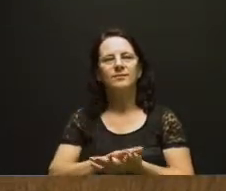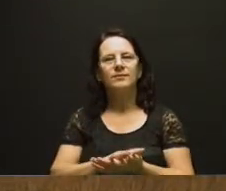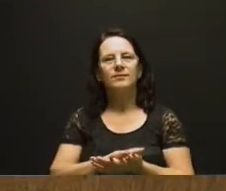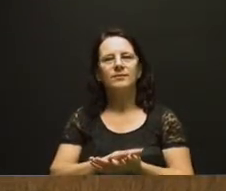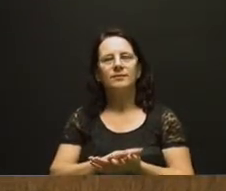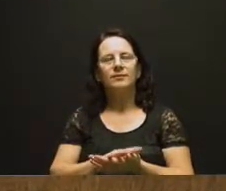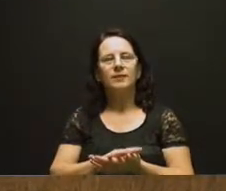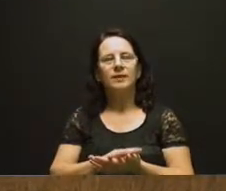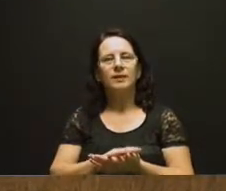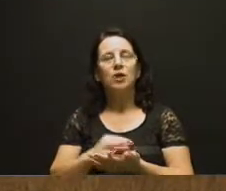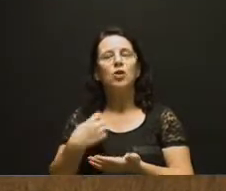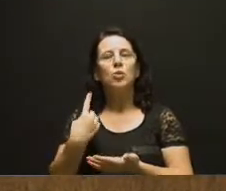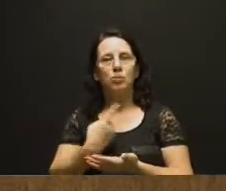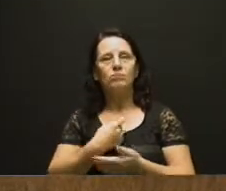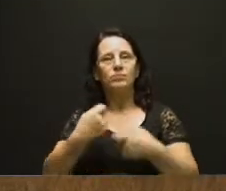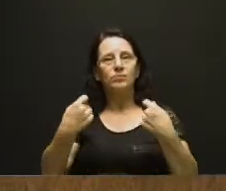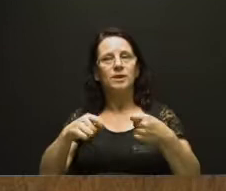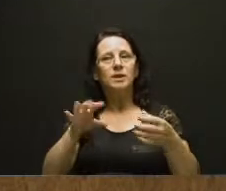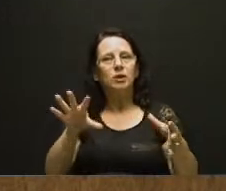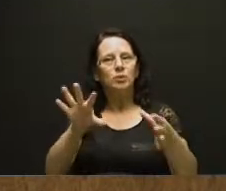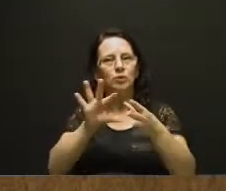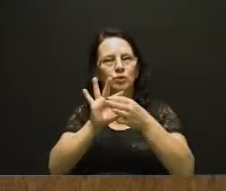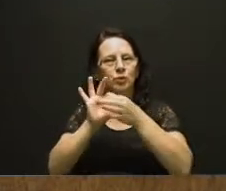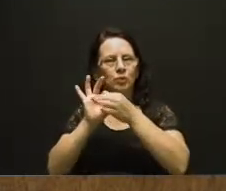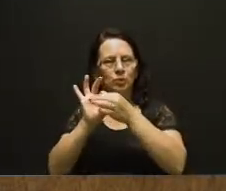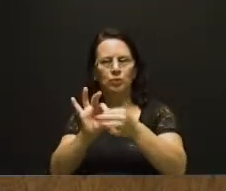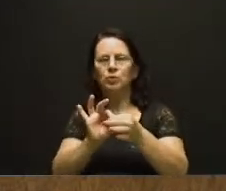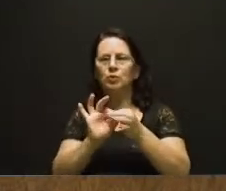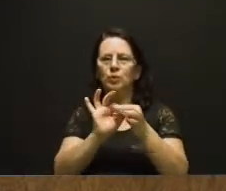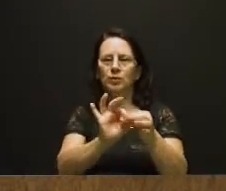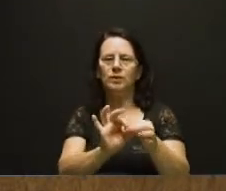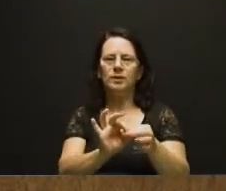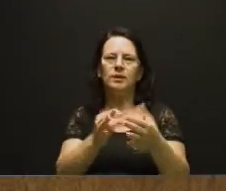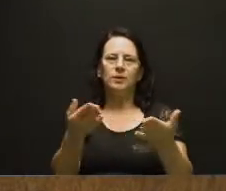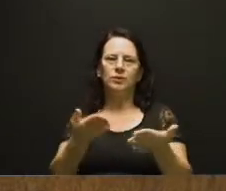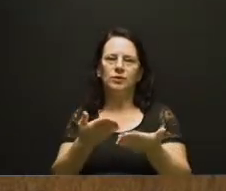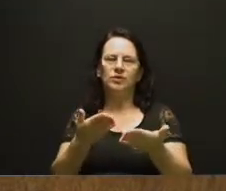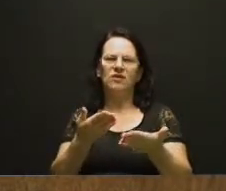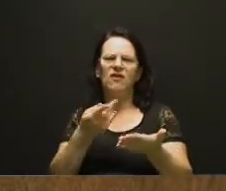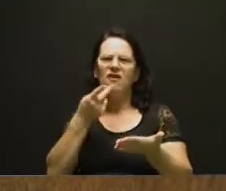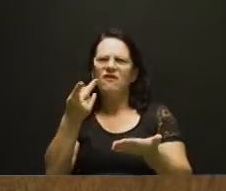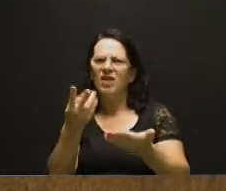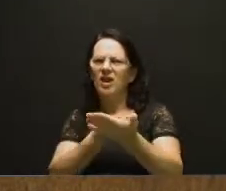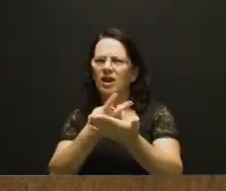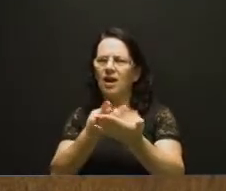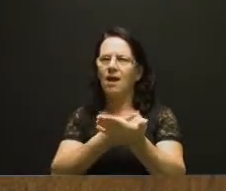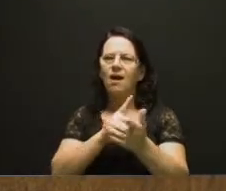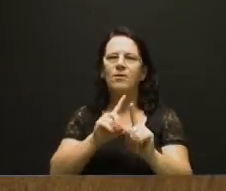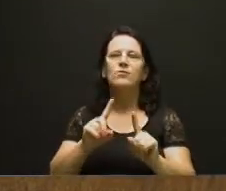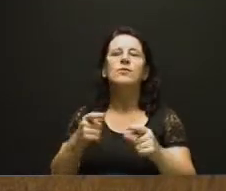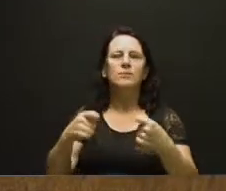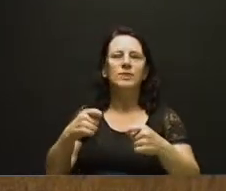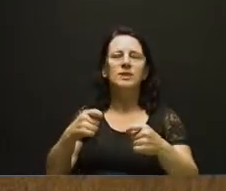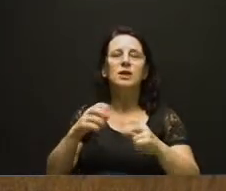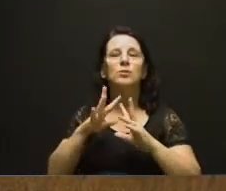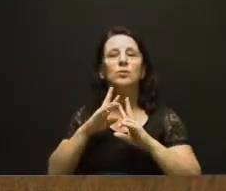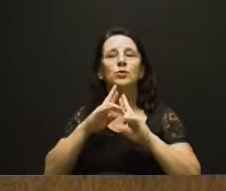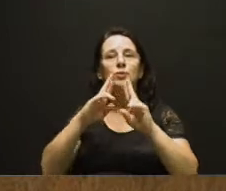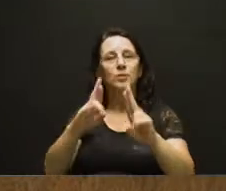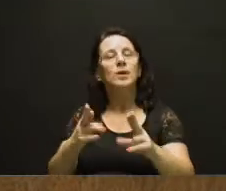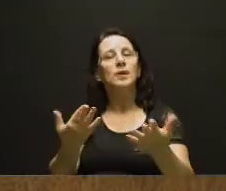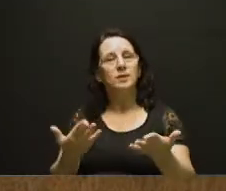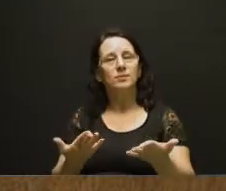as mãos neste momento só falar o que está apenas o errado e não buscar a solução a gente vai continuar patinando